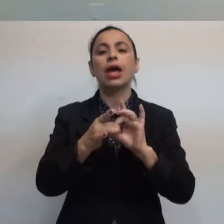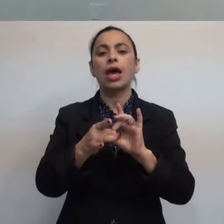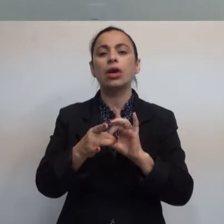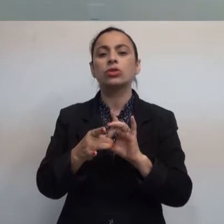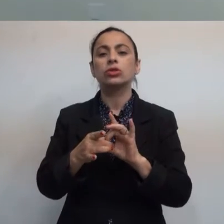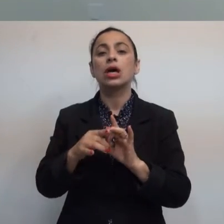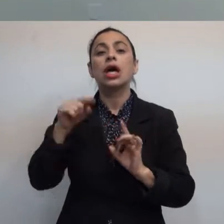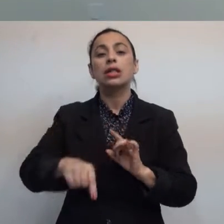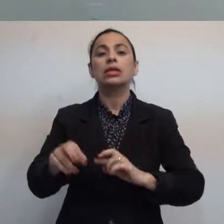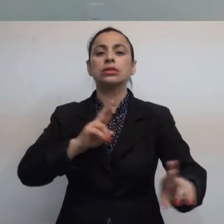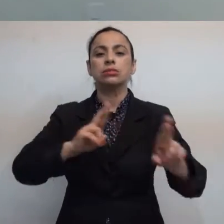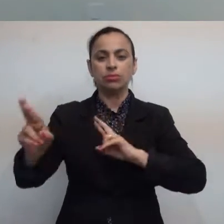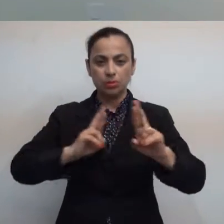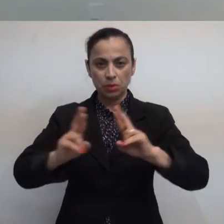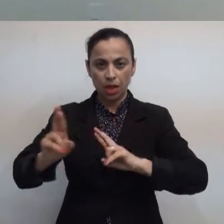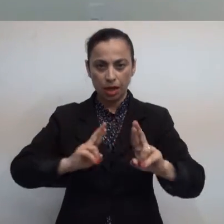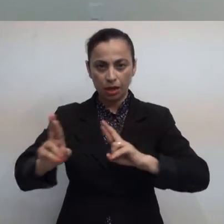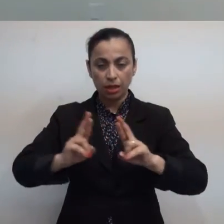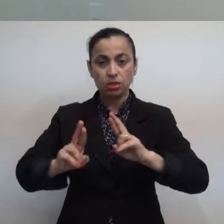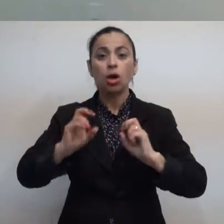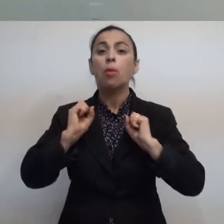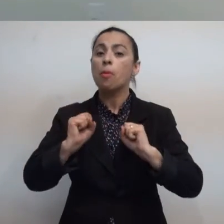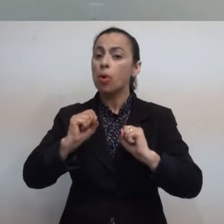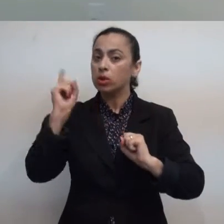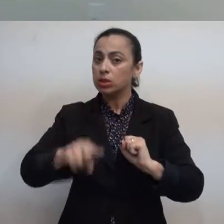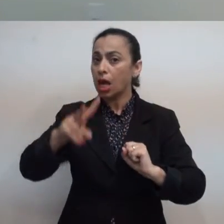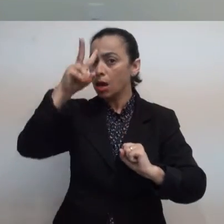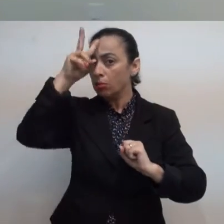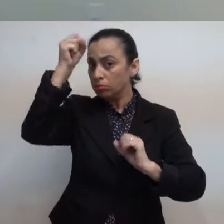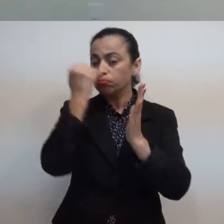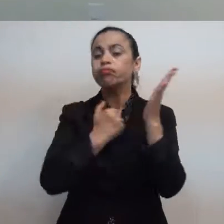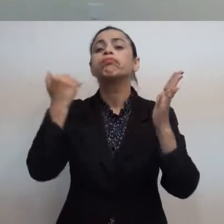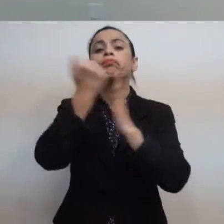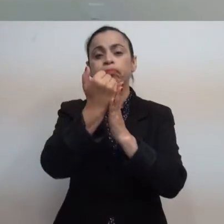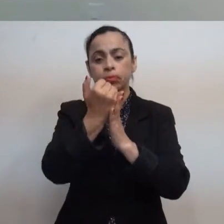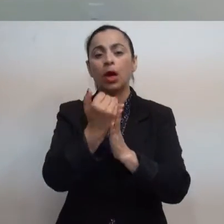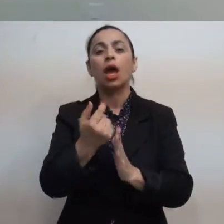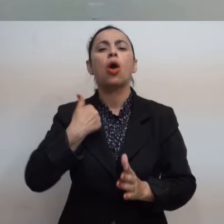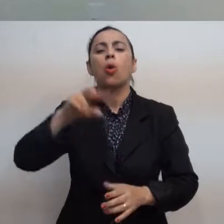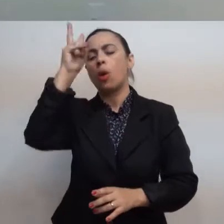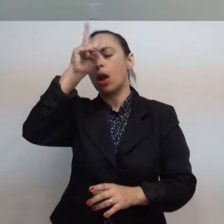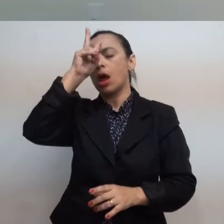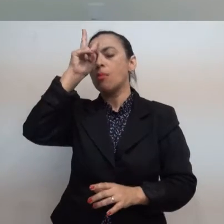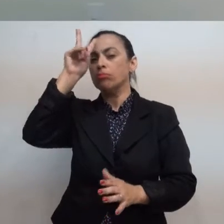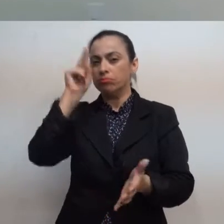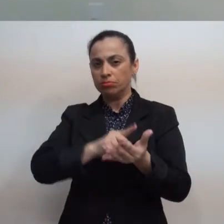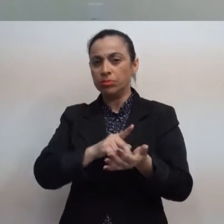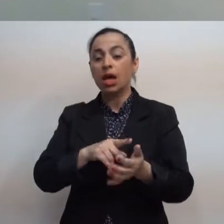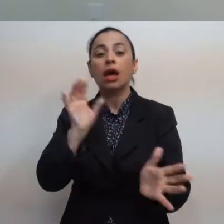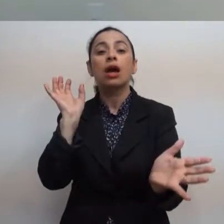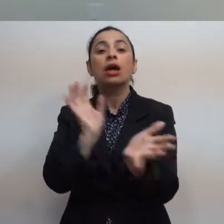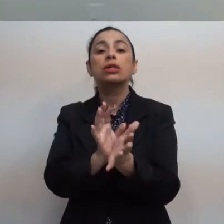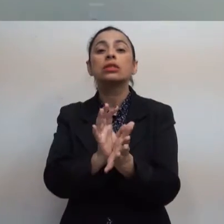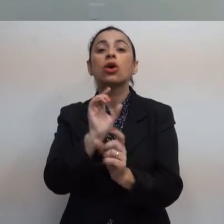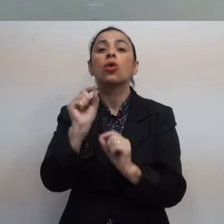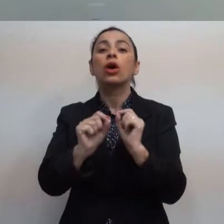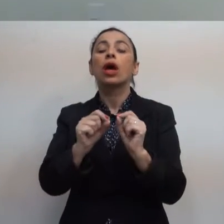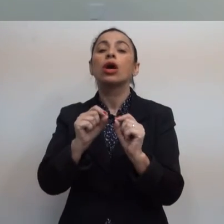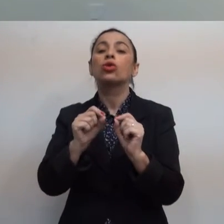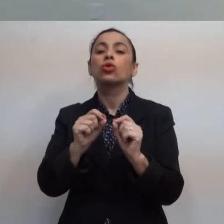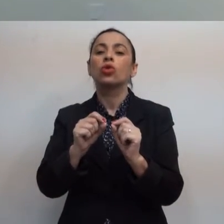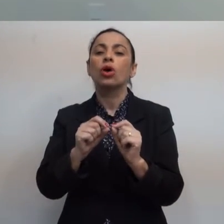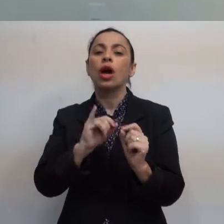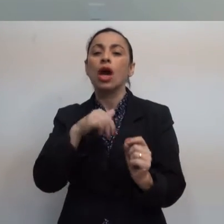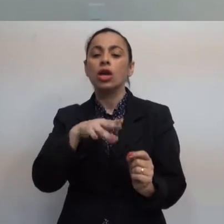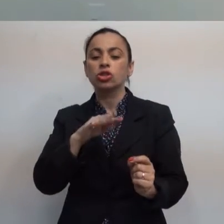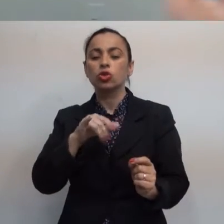principais elos dessa relação que ela pode ser intensificada. Eu lembro muito aqui a